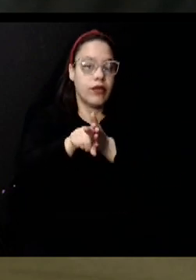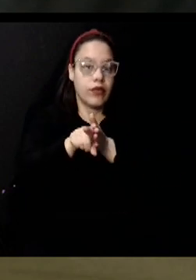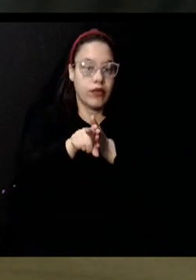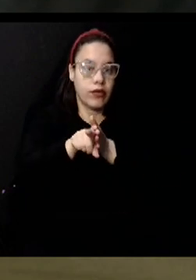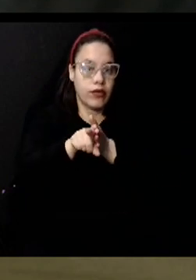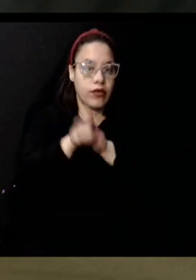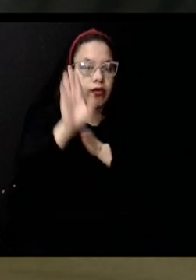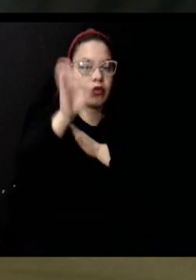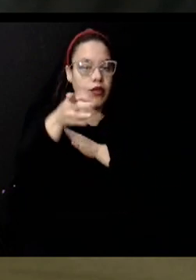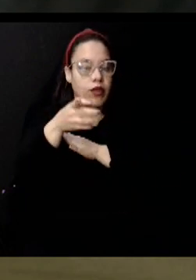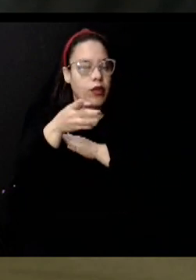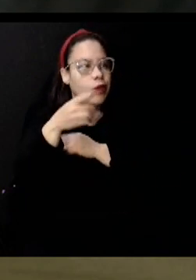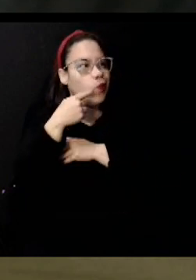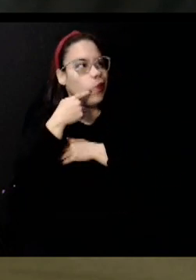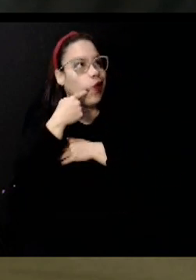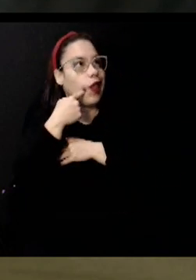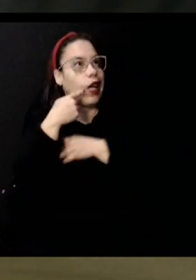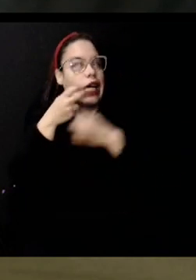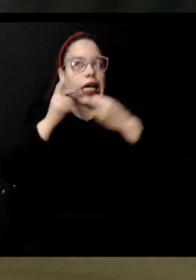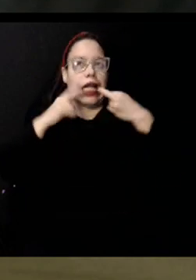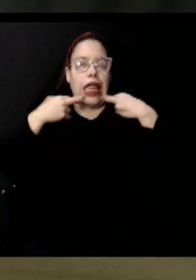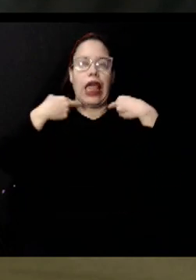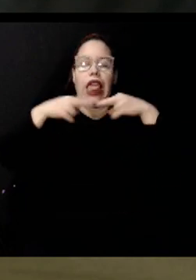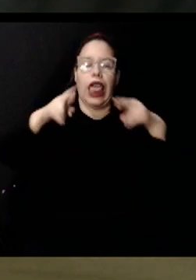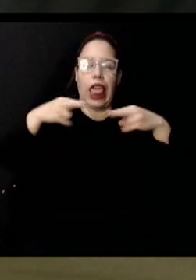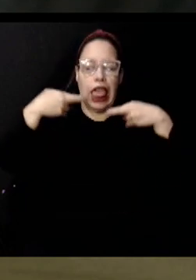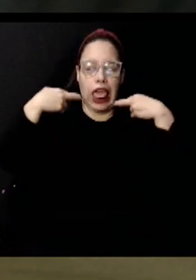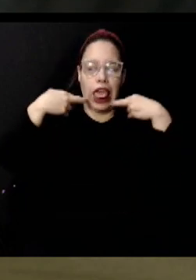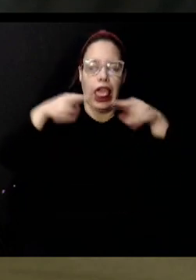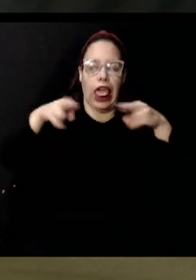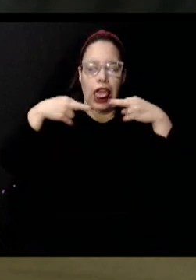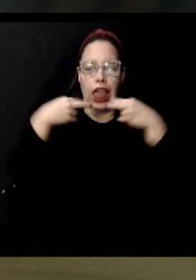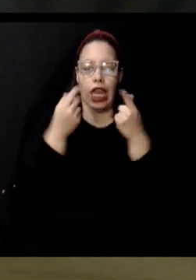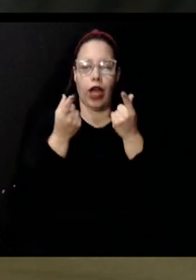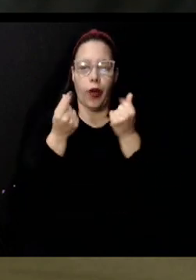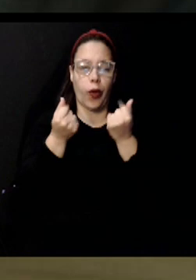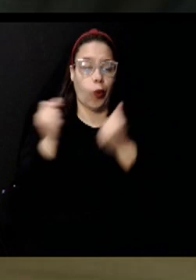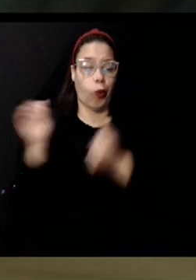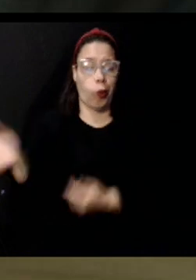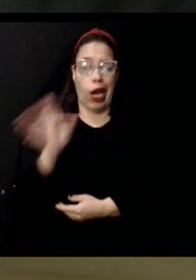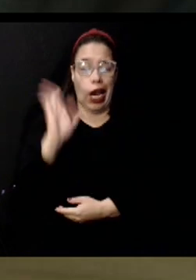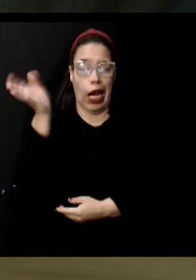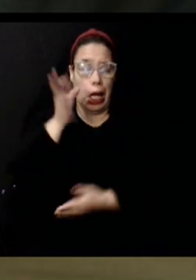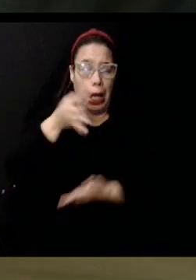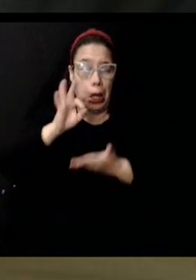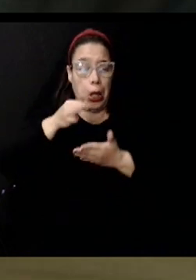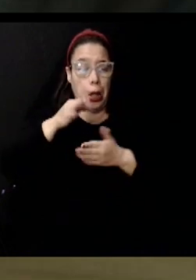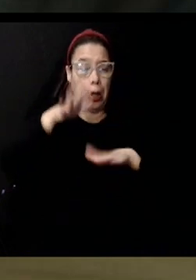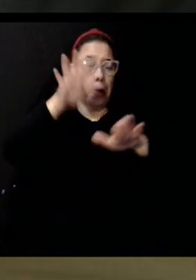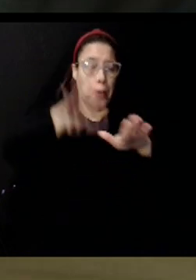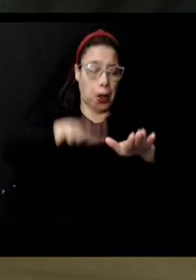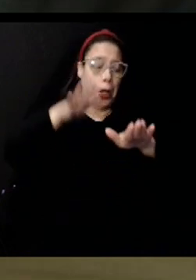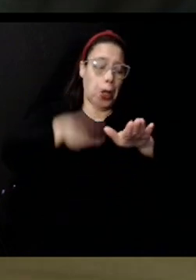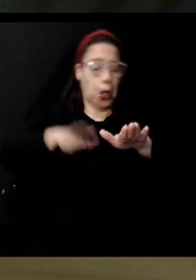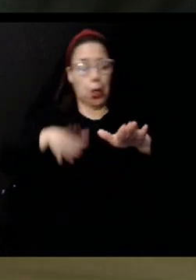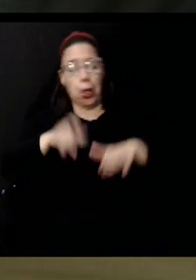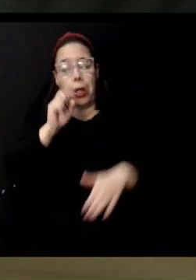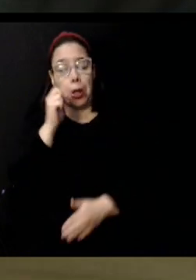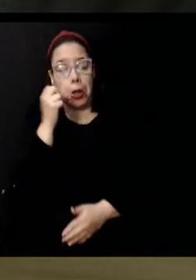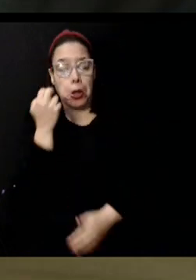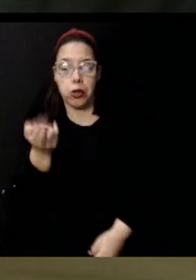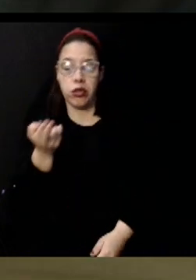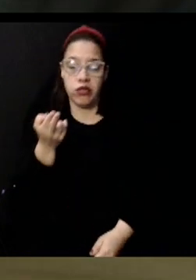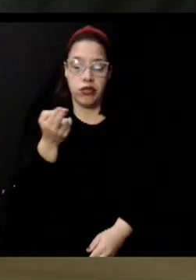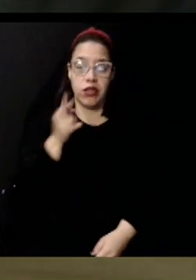pegou reclamando do tempo, do preço do café, do trânsito? Ou talvez você tenha